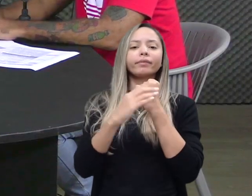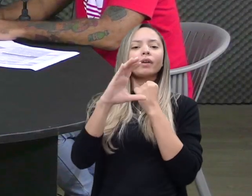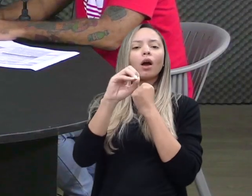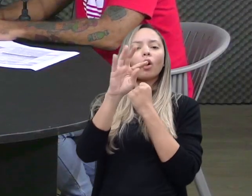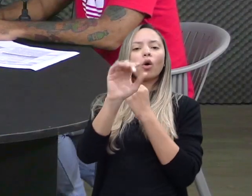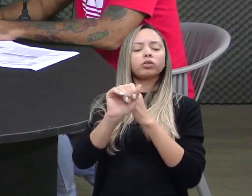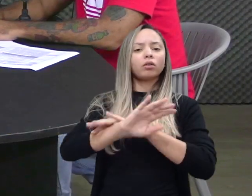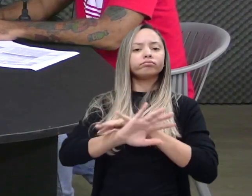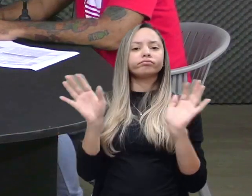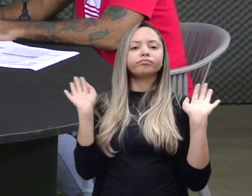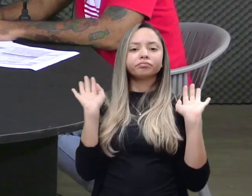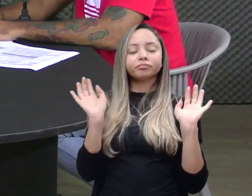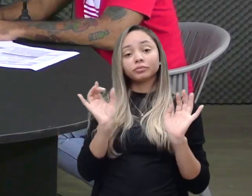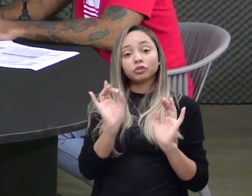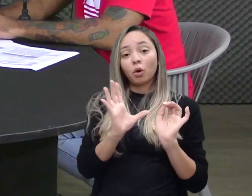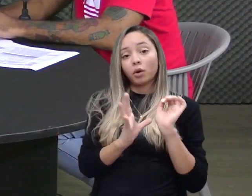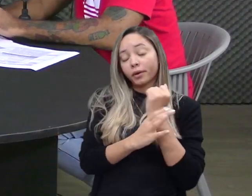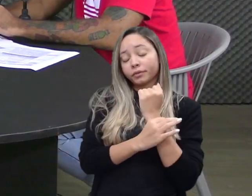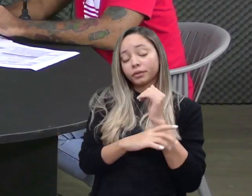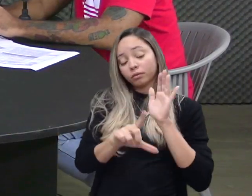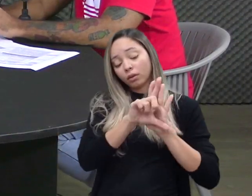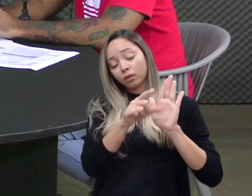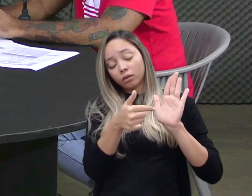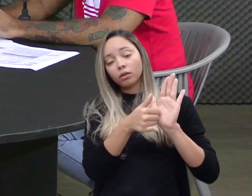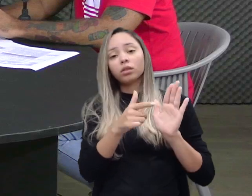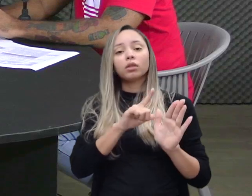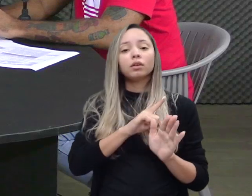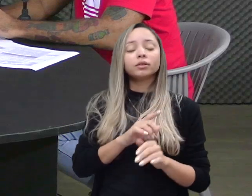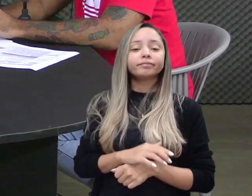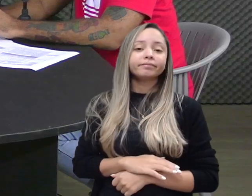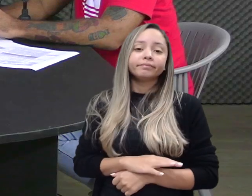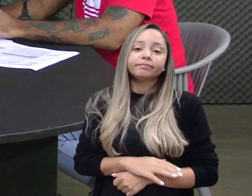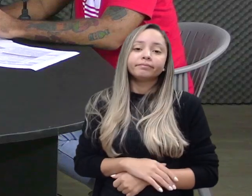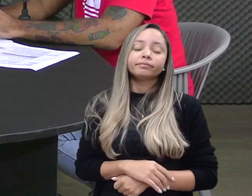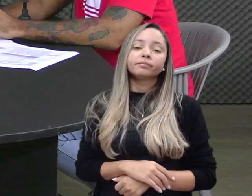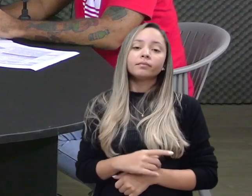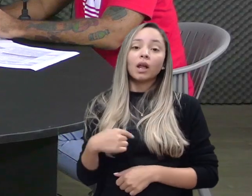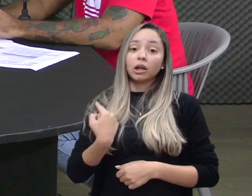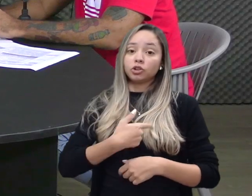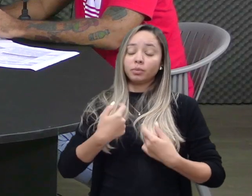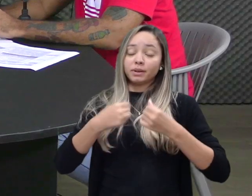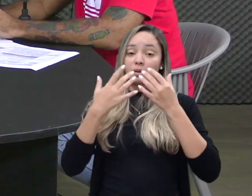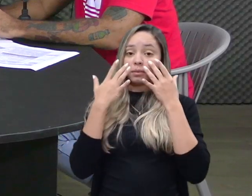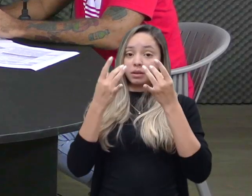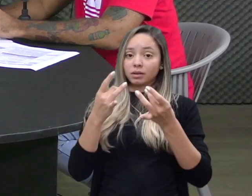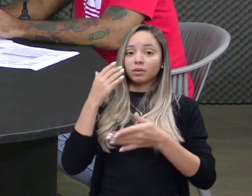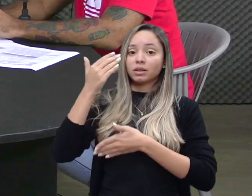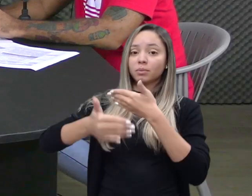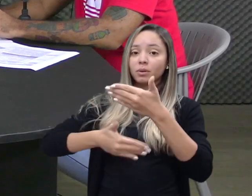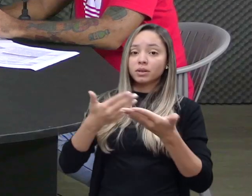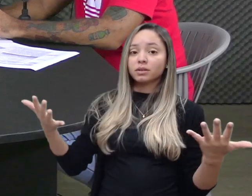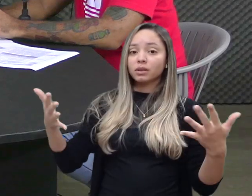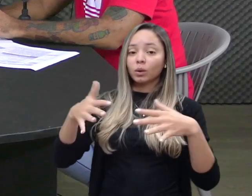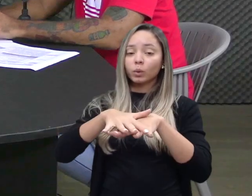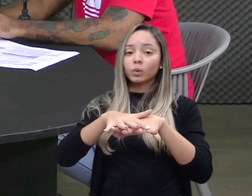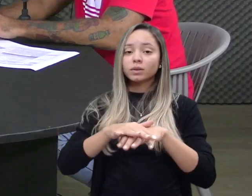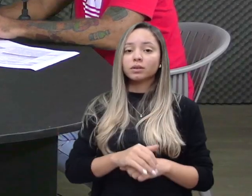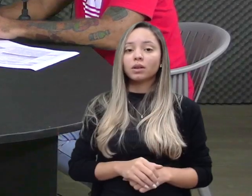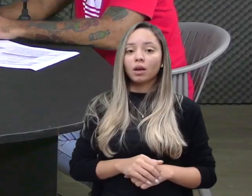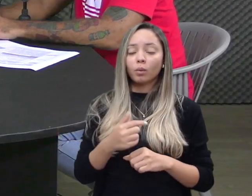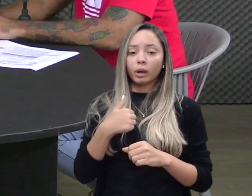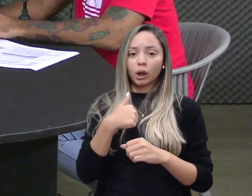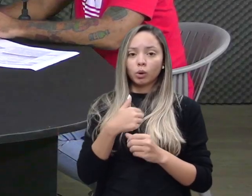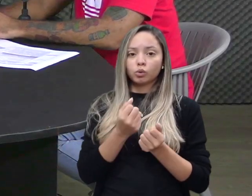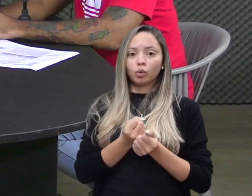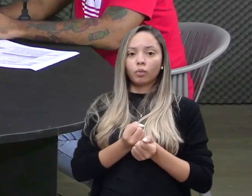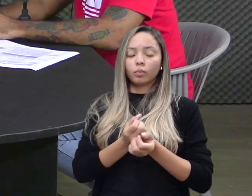né? Minimamente garantir a cota. Então, é uma outra coisa que a gente precisa chamar a atenção nesse processo de inclusão. Eu estou dando para os meus funcionários a